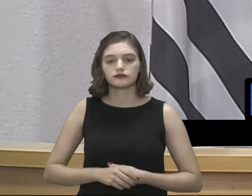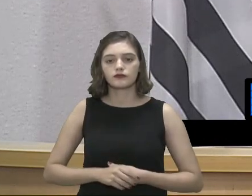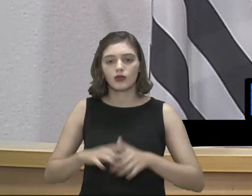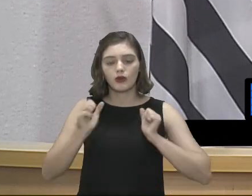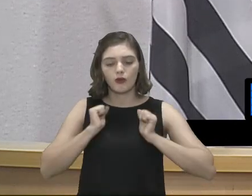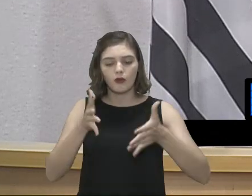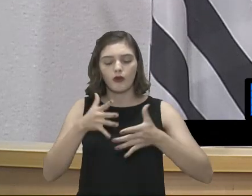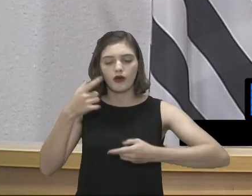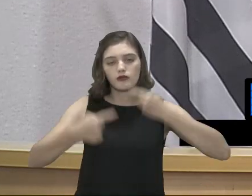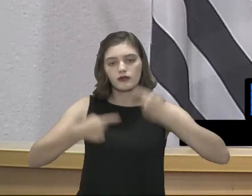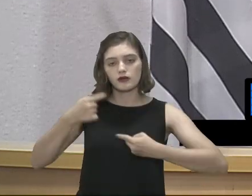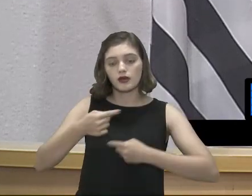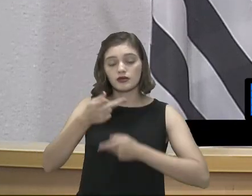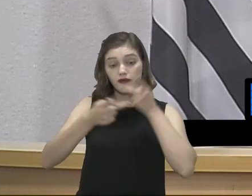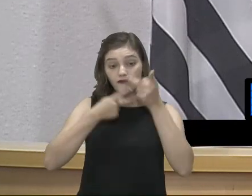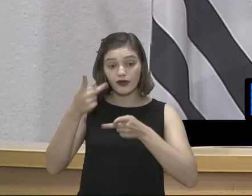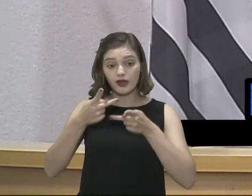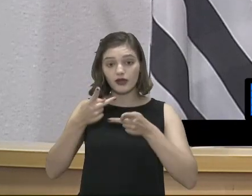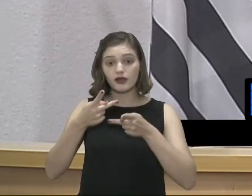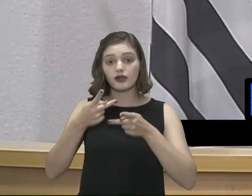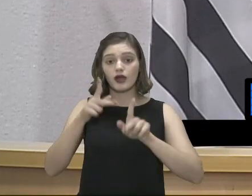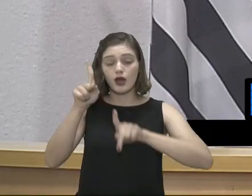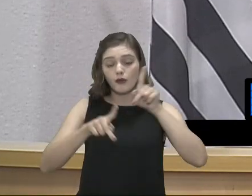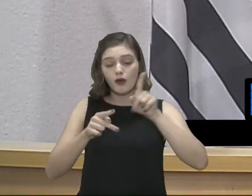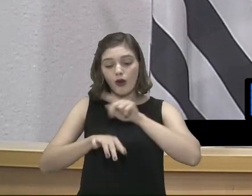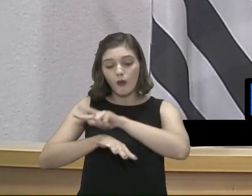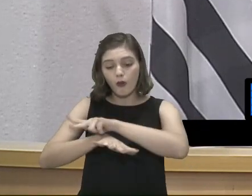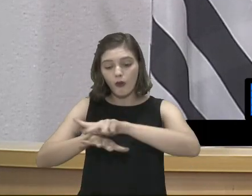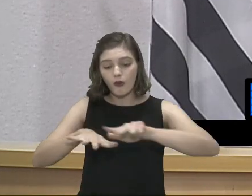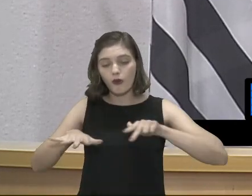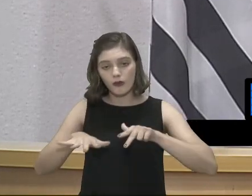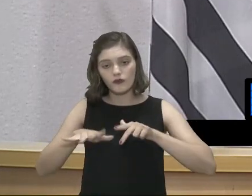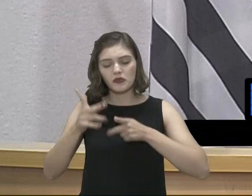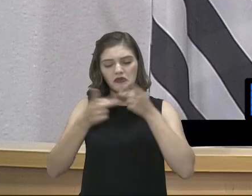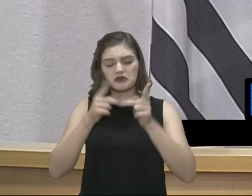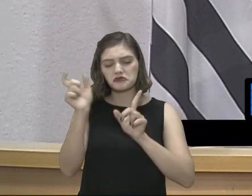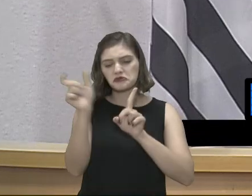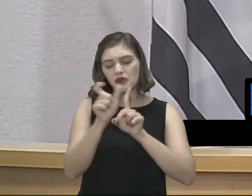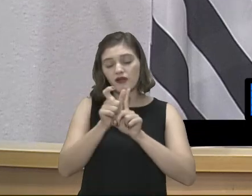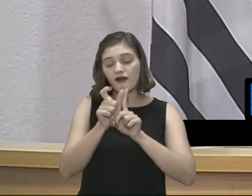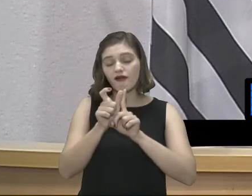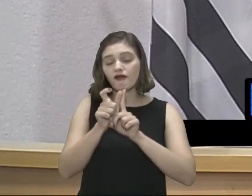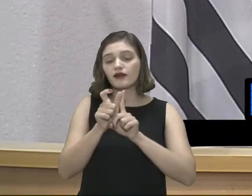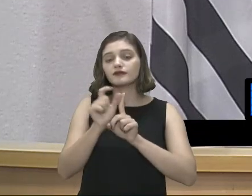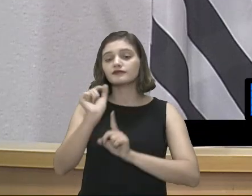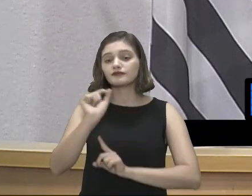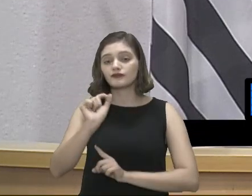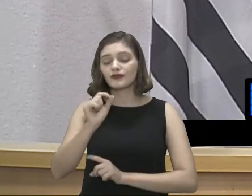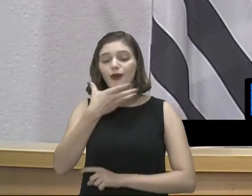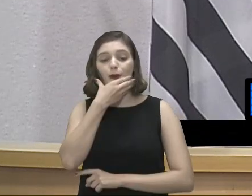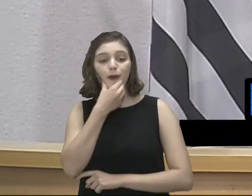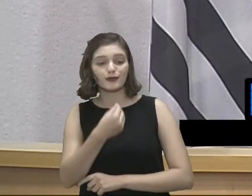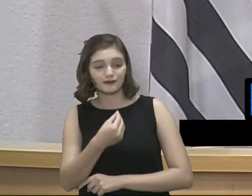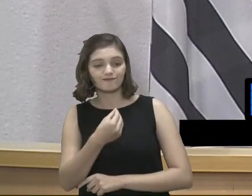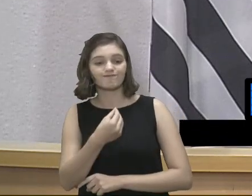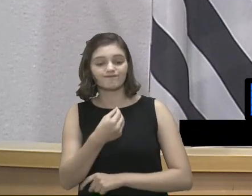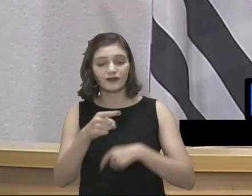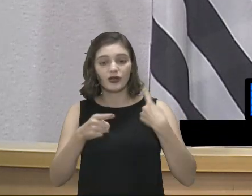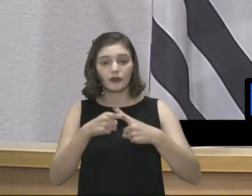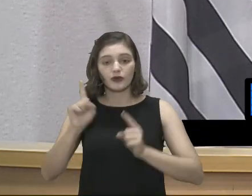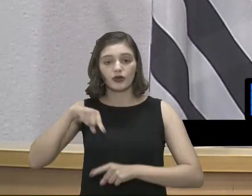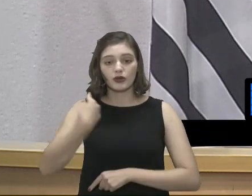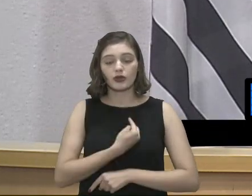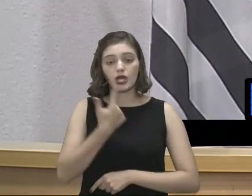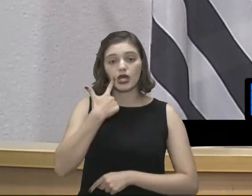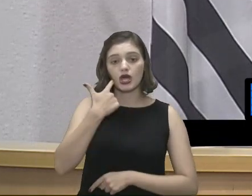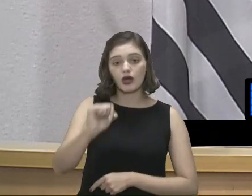ato político de dizer a pluralidade, não só de palavras, nem sempre é no masculino. A nossa língua